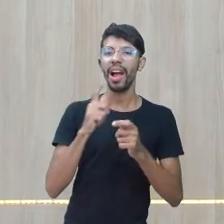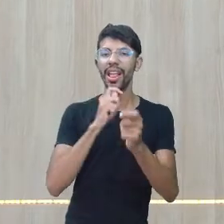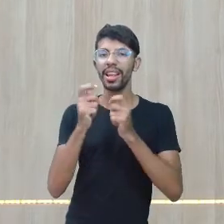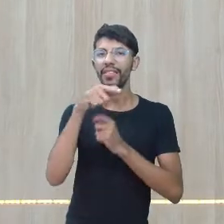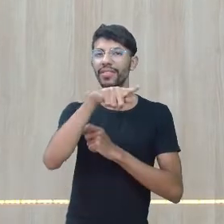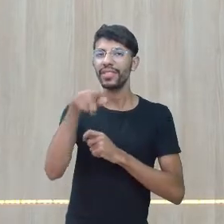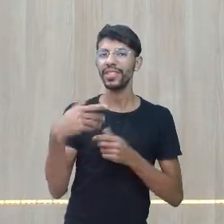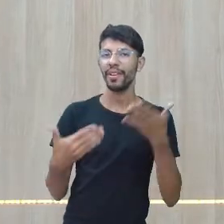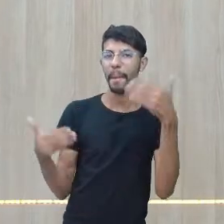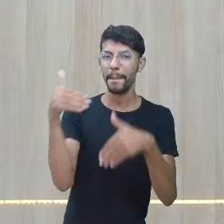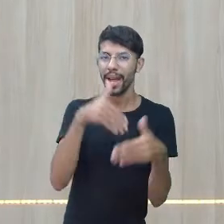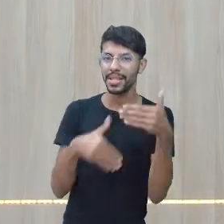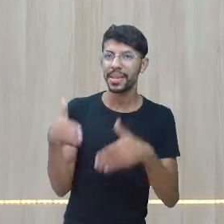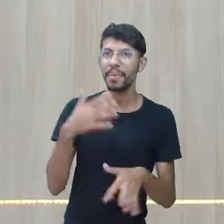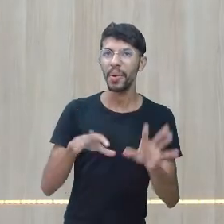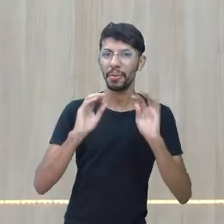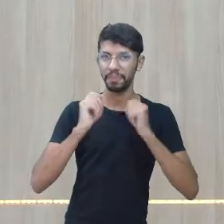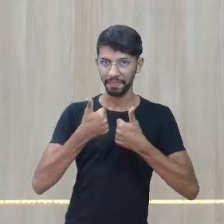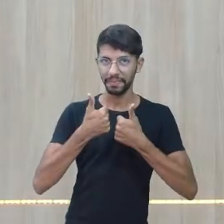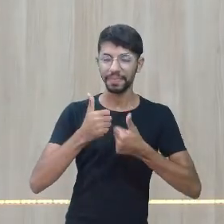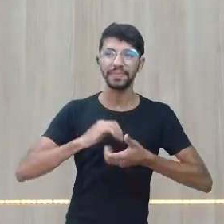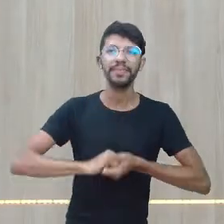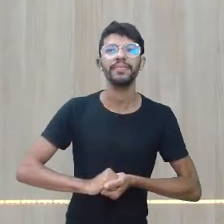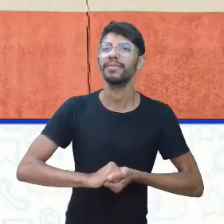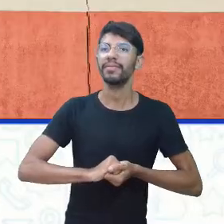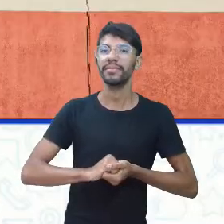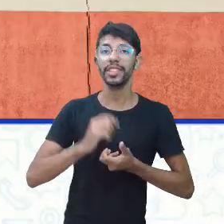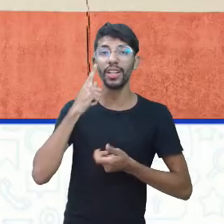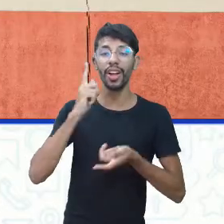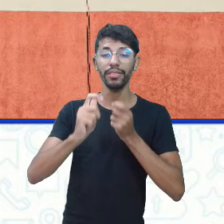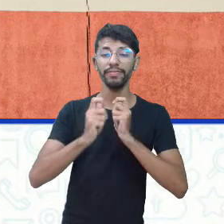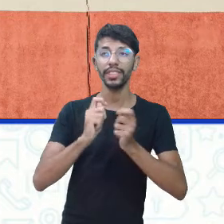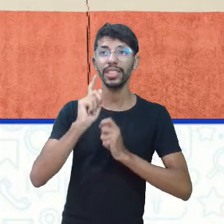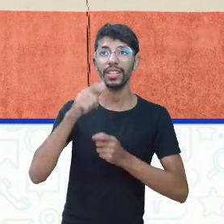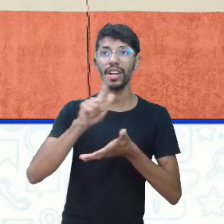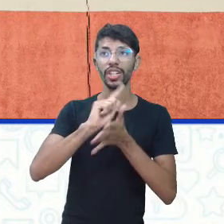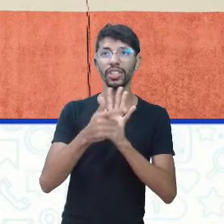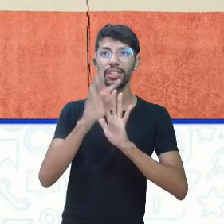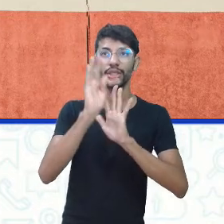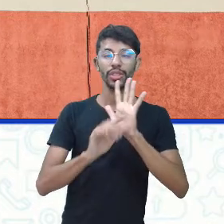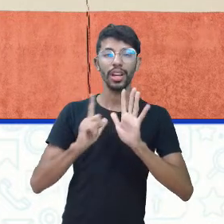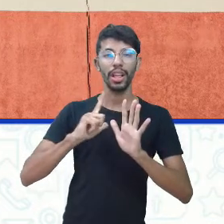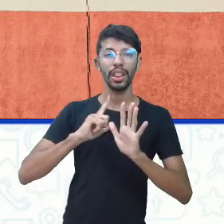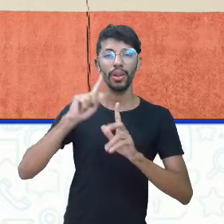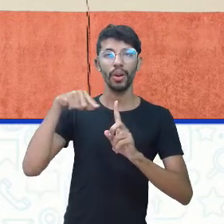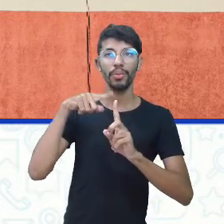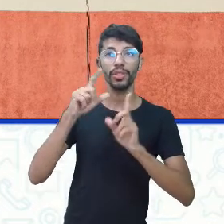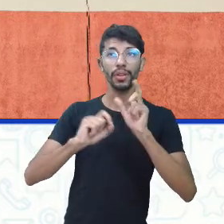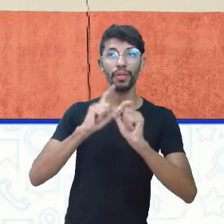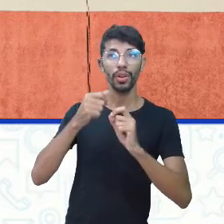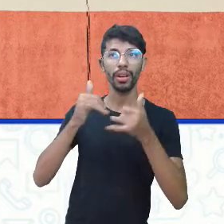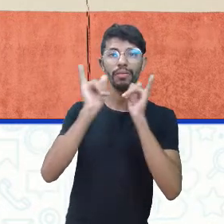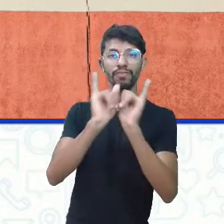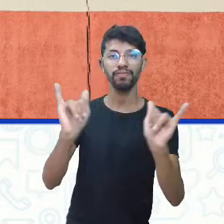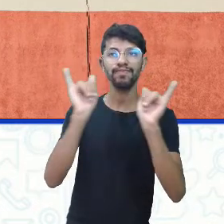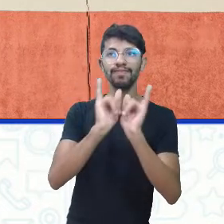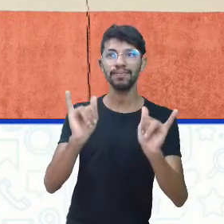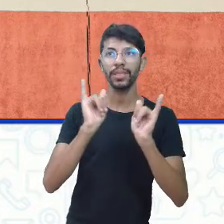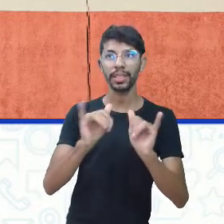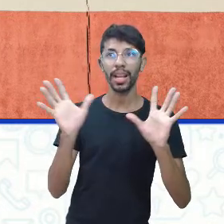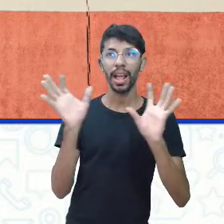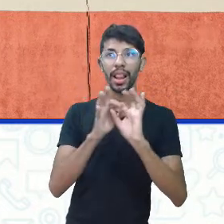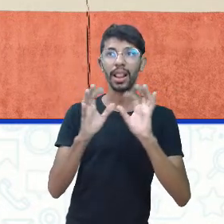ou deram, tá certo? A entrevista é um dos gêneros textuais com função geralmente informativa,